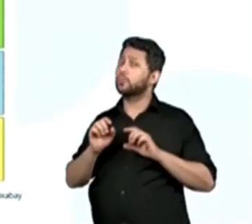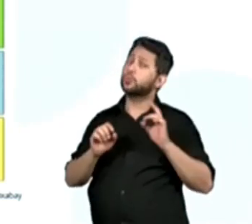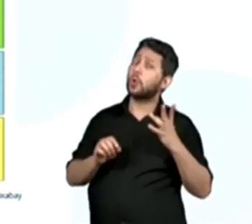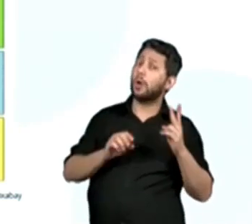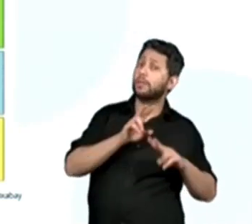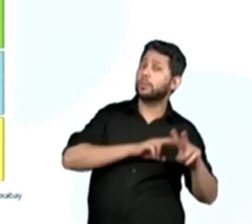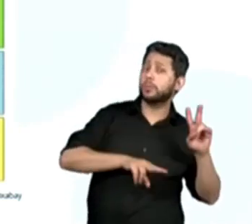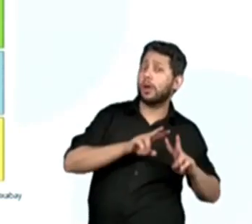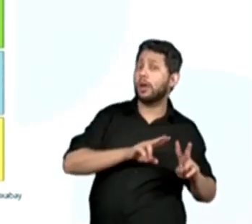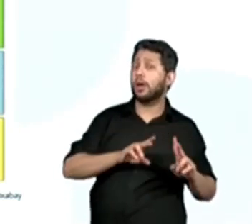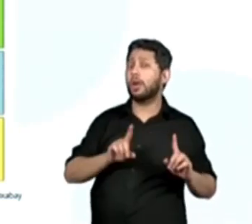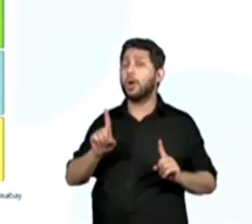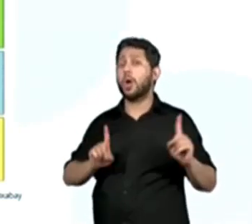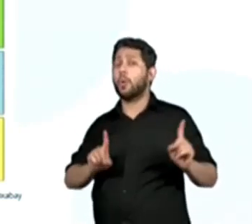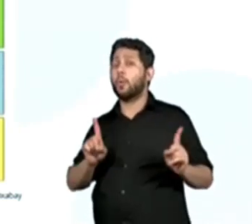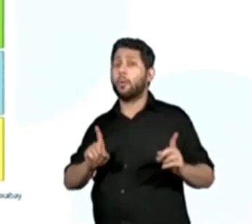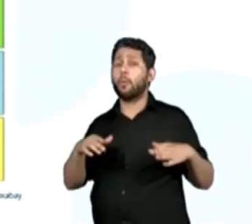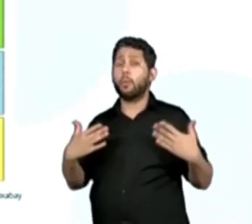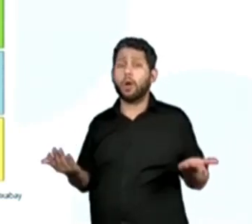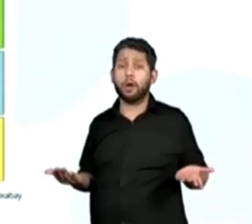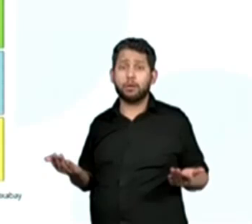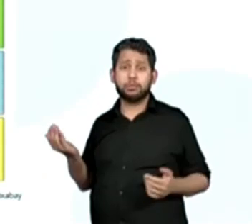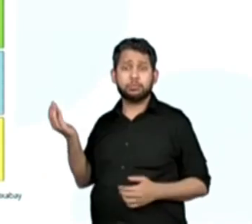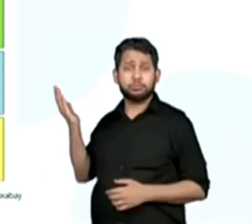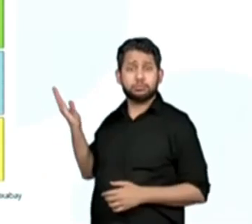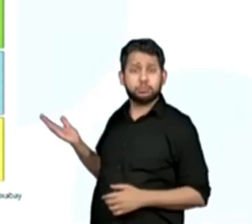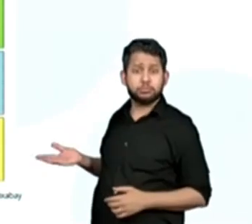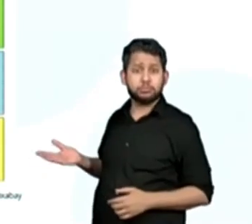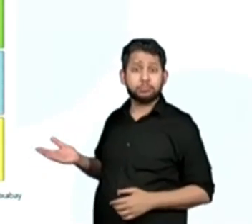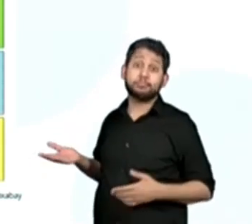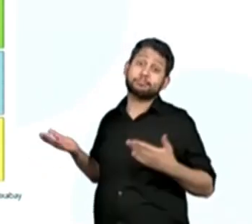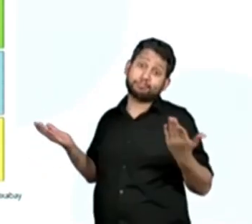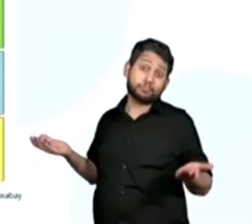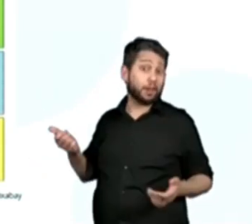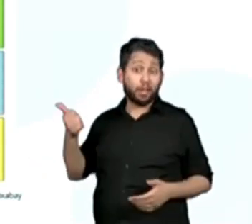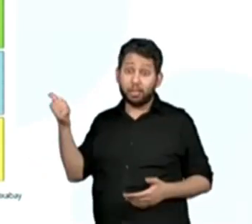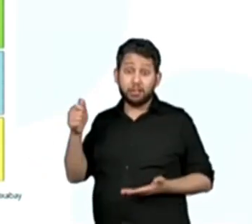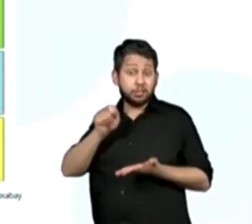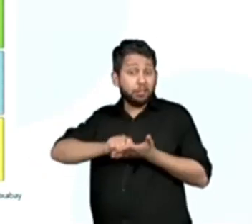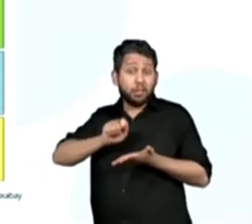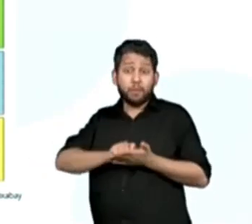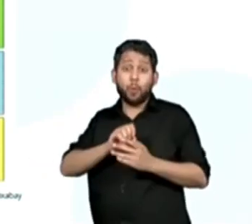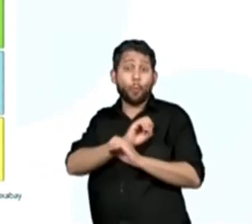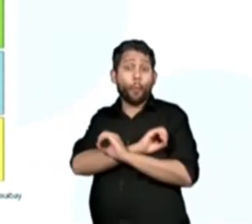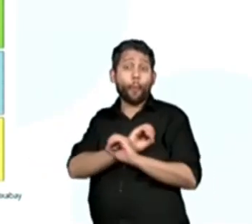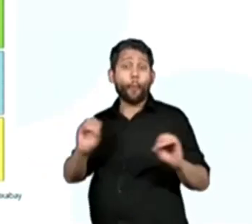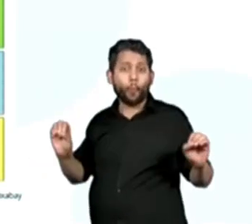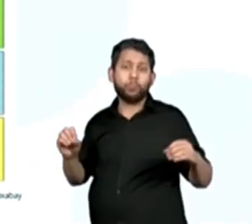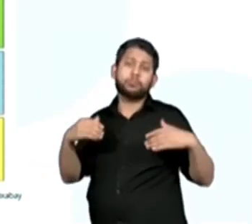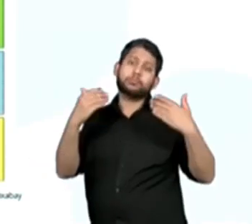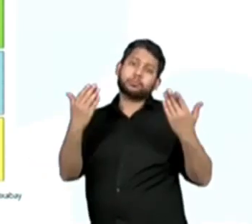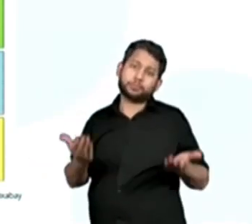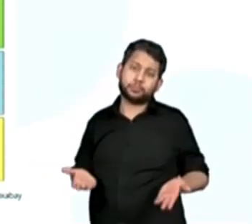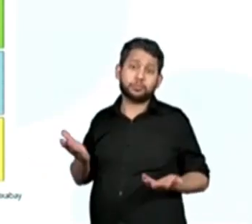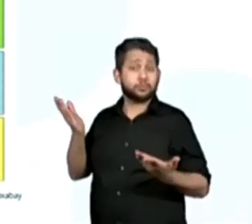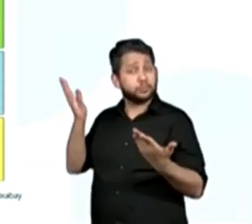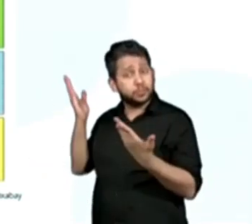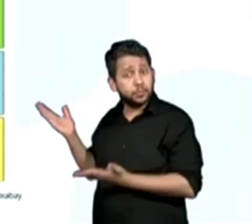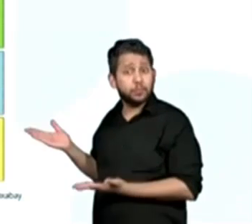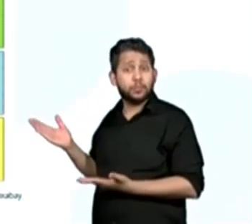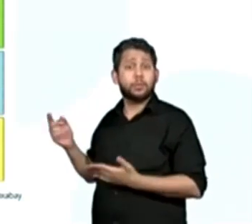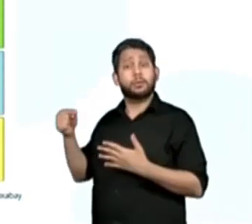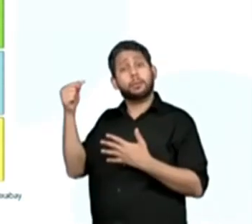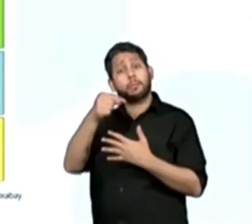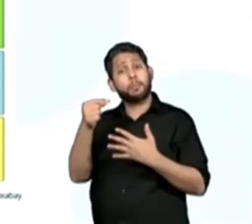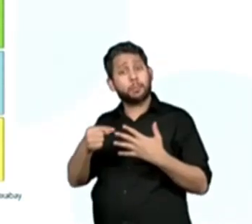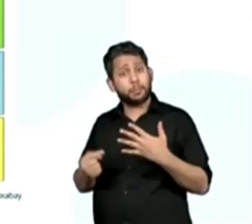se a gente tem alguma coisa escrita aqui? Não. Muito bem, não. Então, muito bem, quer dizer que